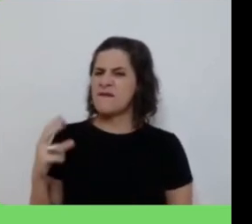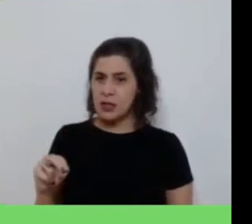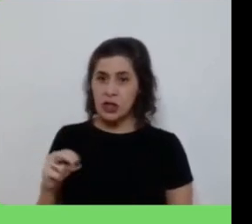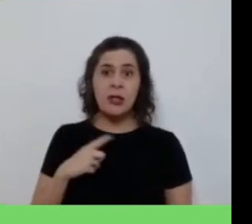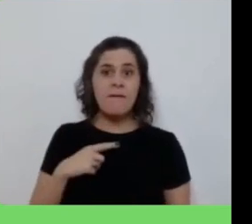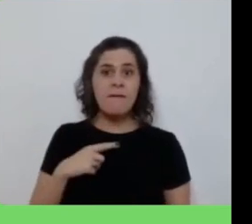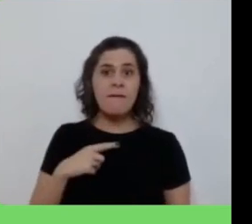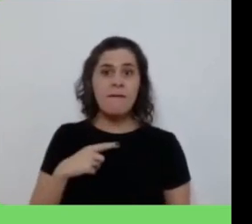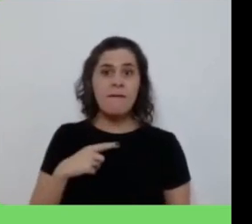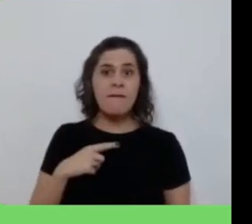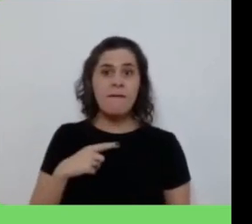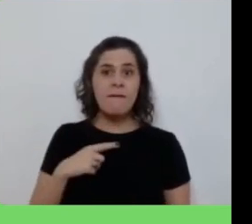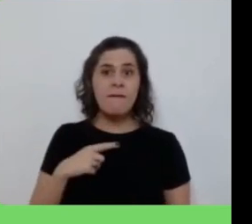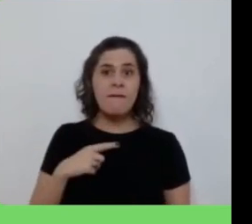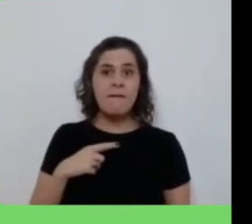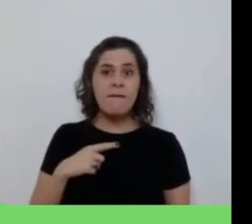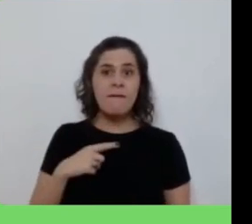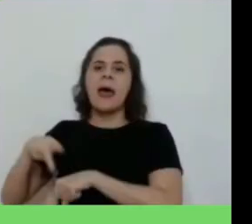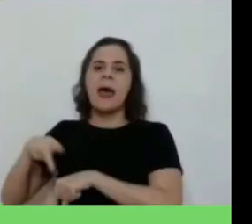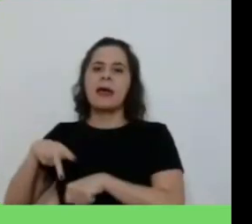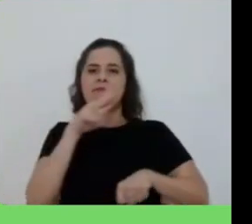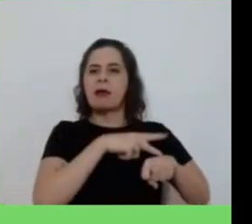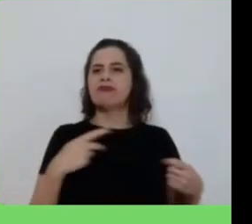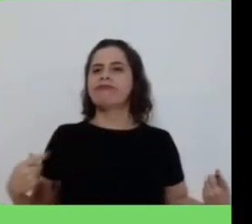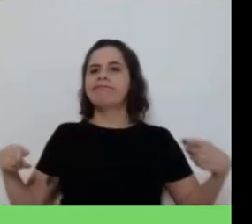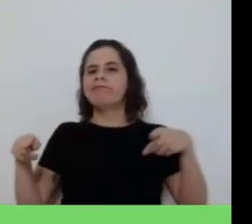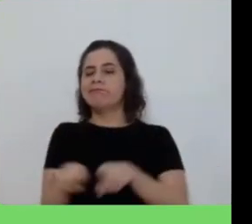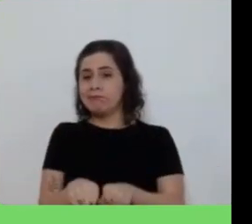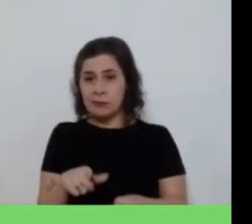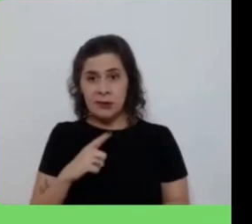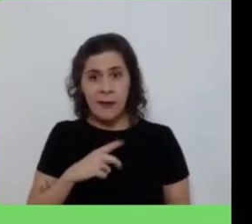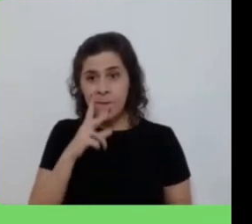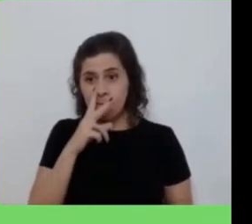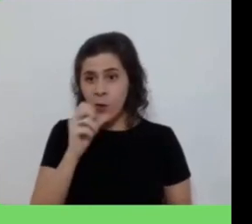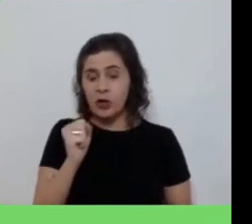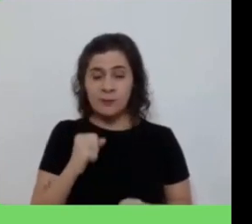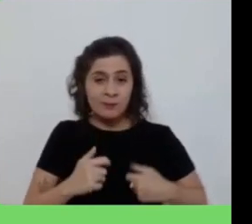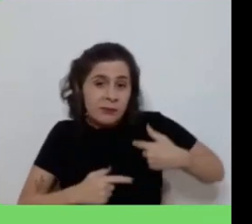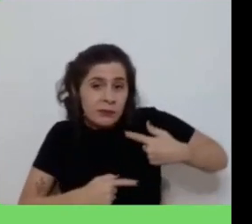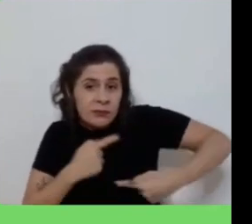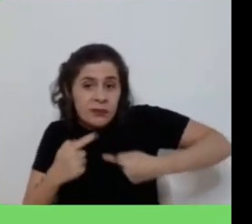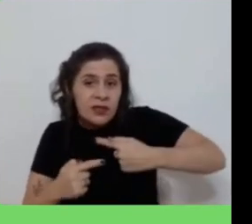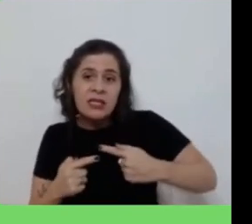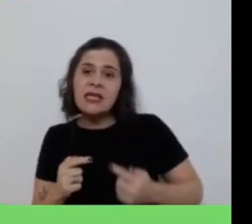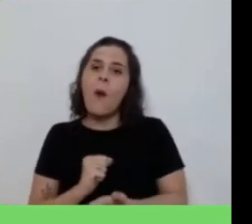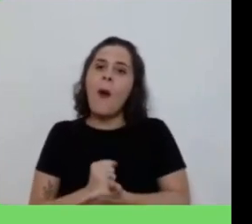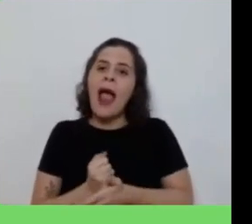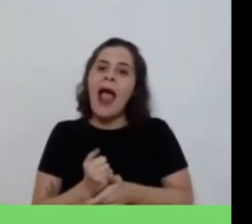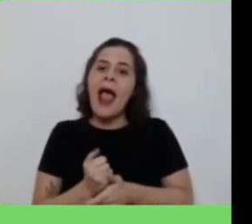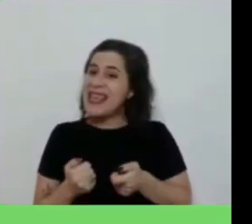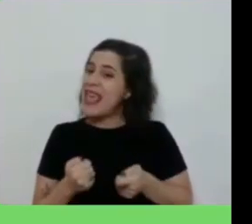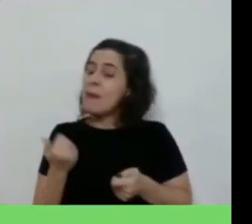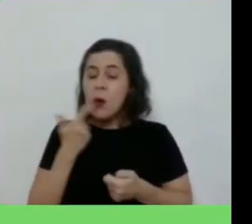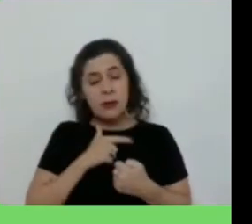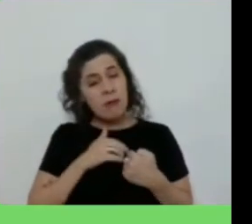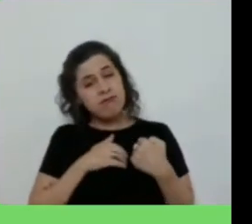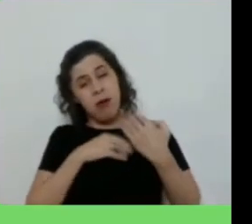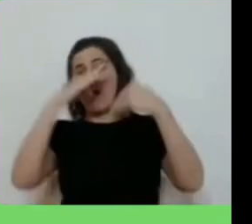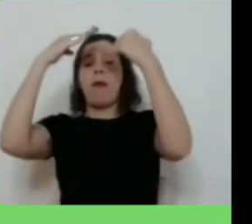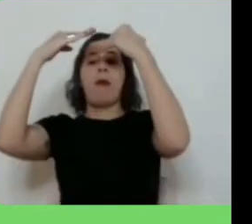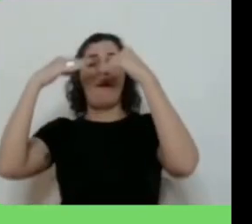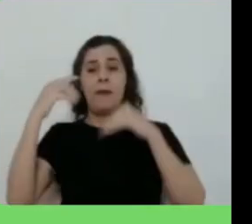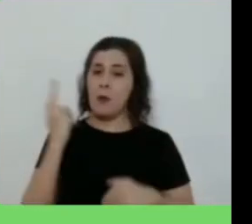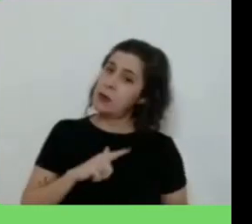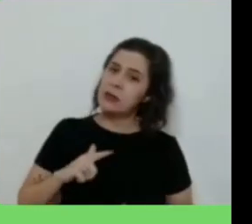importantes foram colocadas foi o ano inclusive que o geração Gamer e o drop de jogos eles se desenvolveram mais como